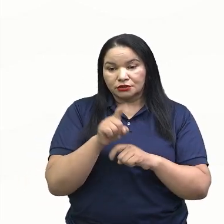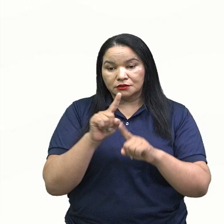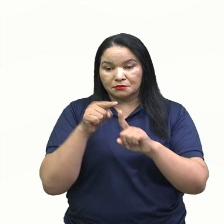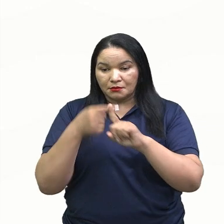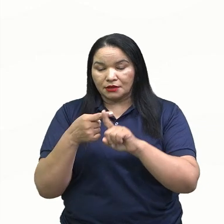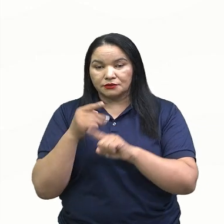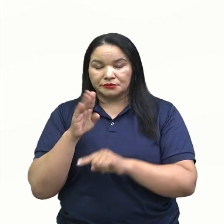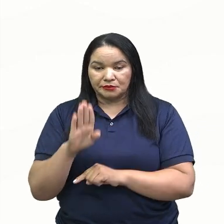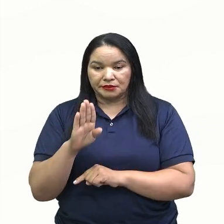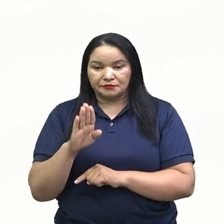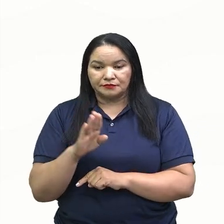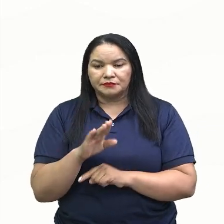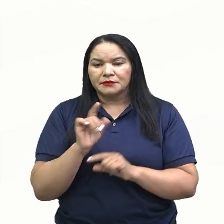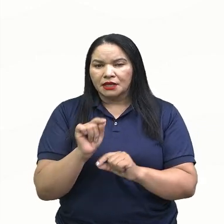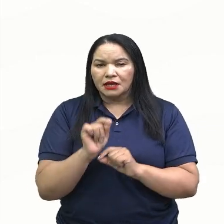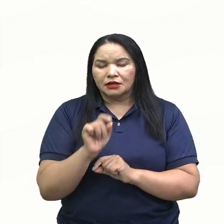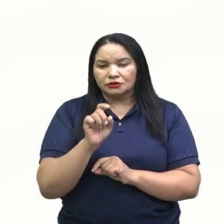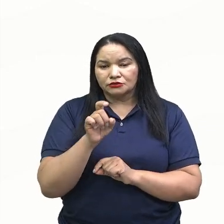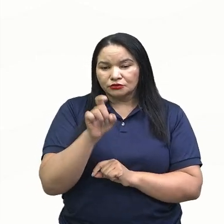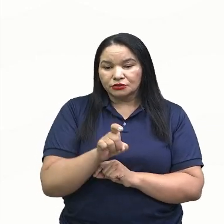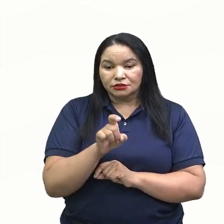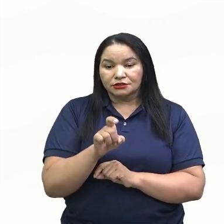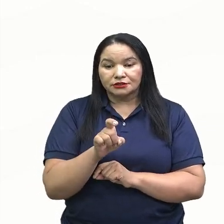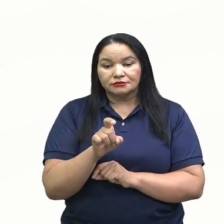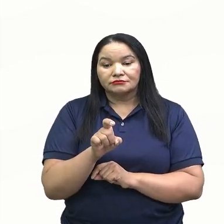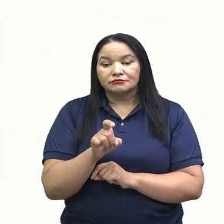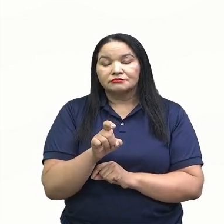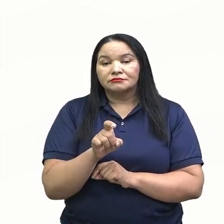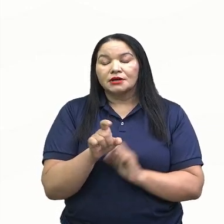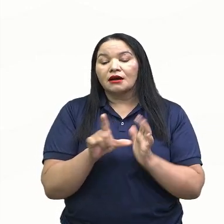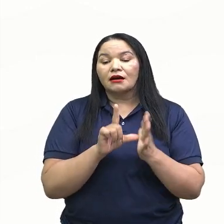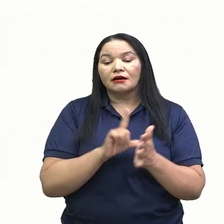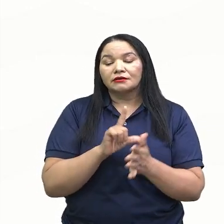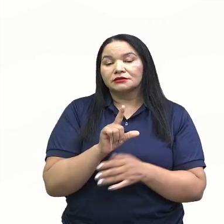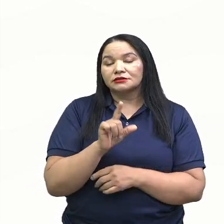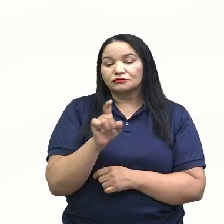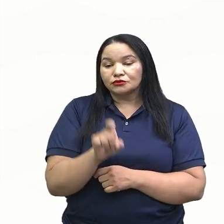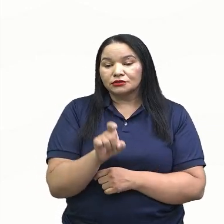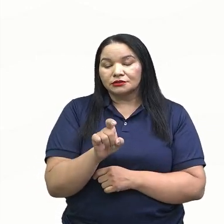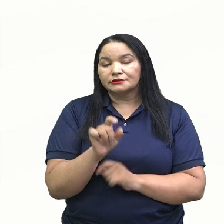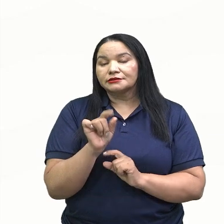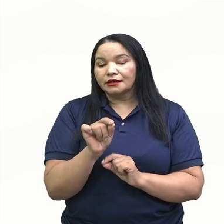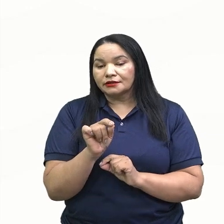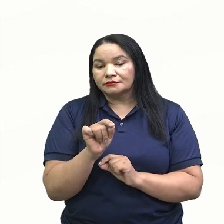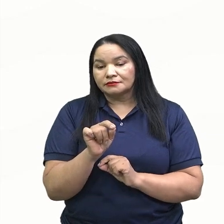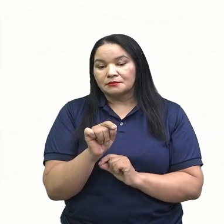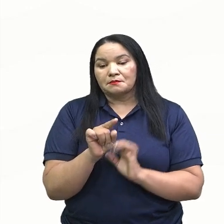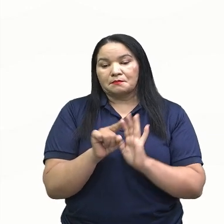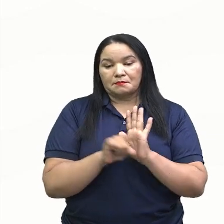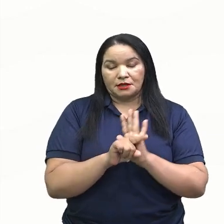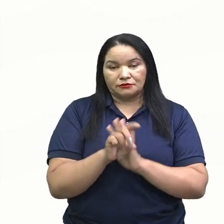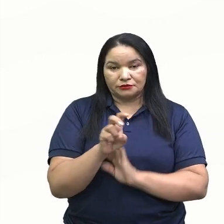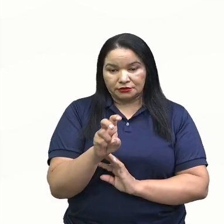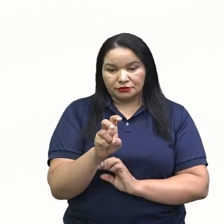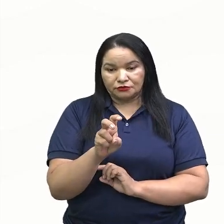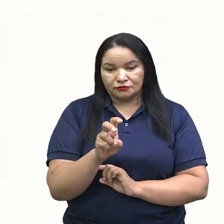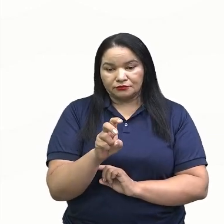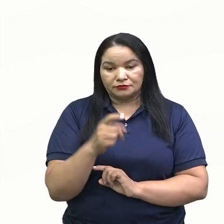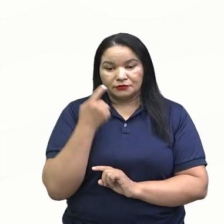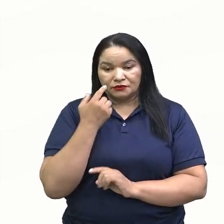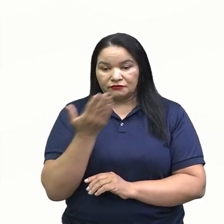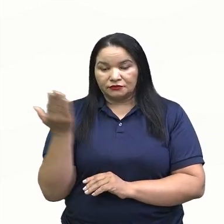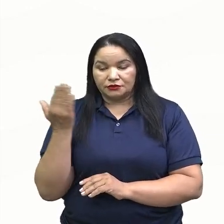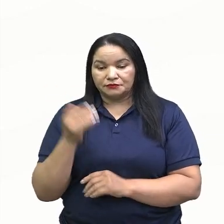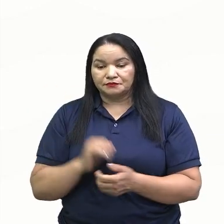Quem é que está à frente do x aí, neste que você vê? Quem está à frente do x ali é o menos 5. Então, o a